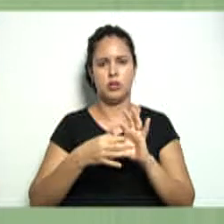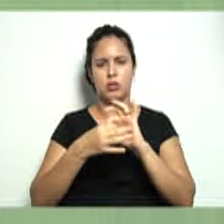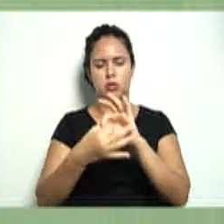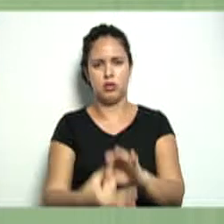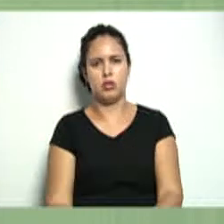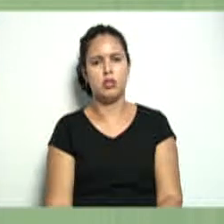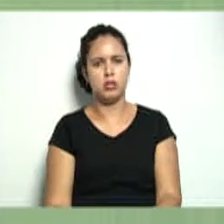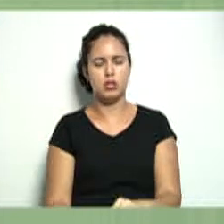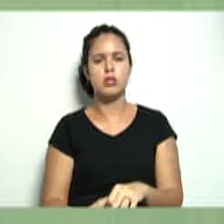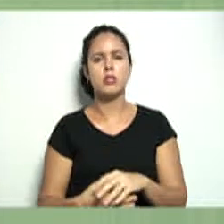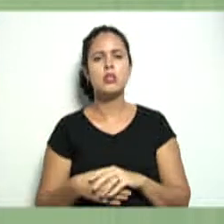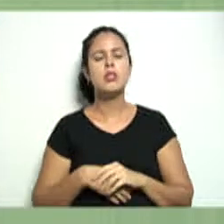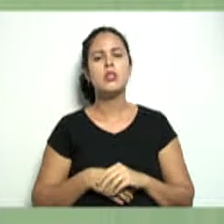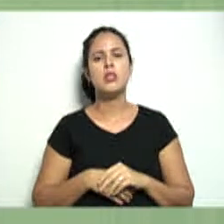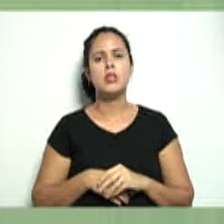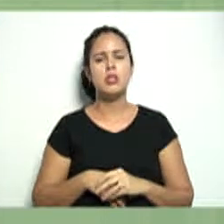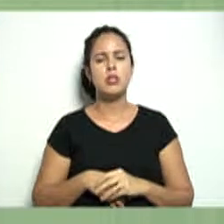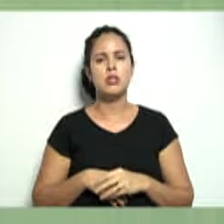Então, não tem